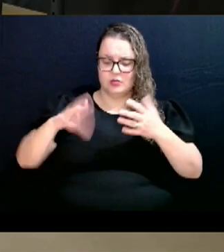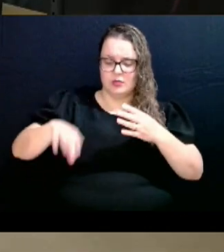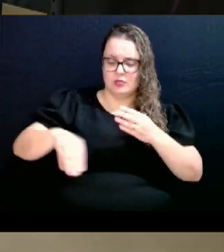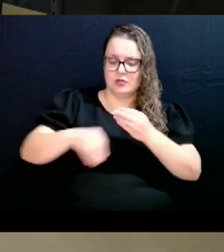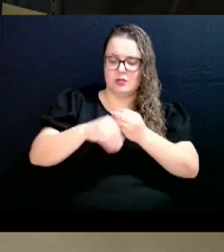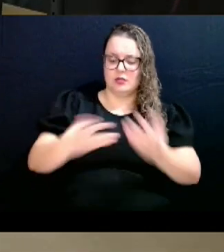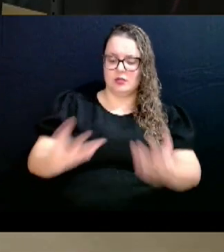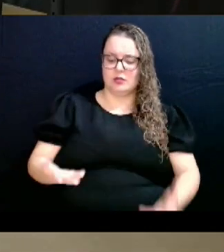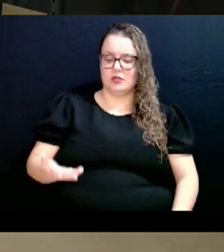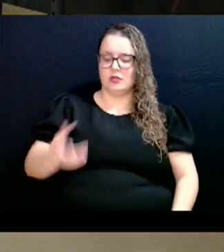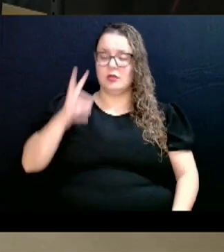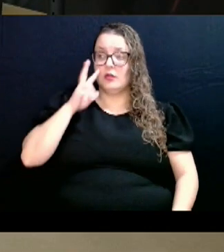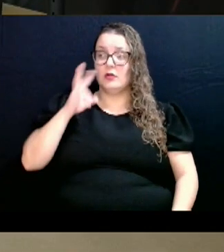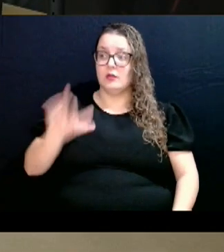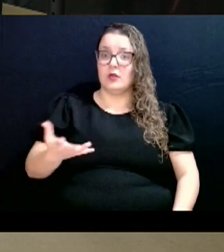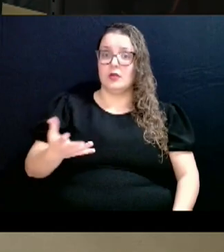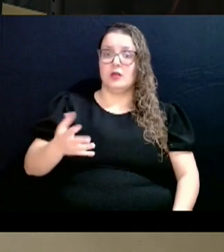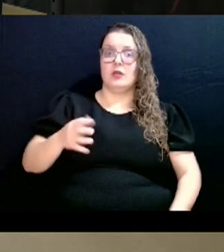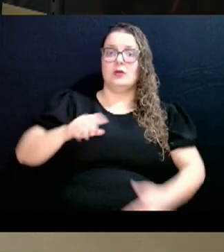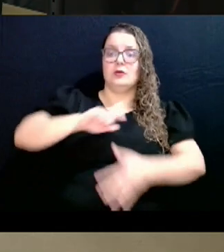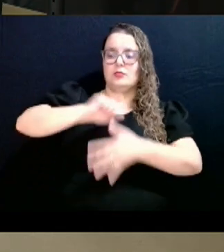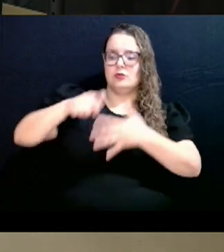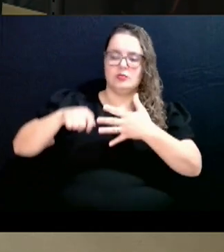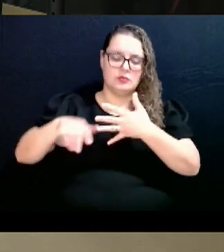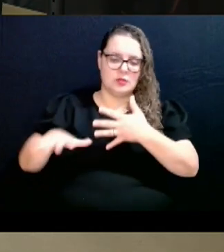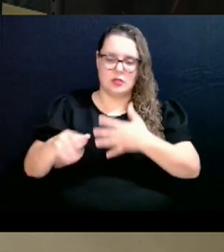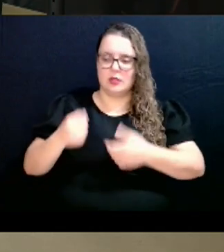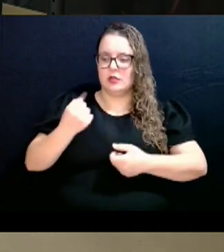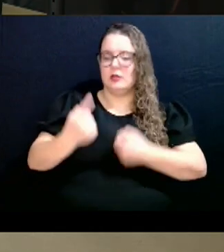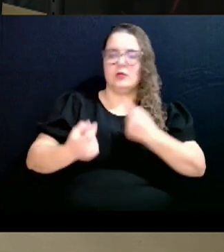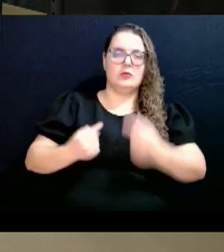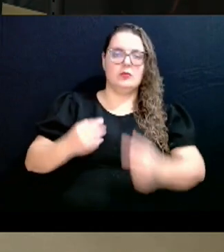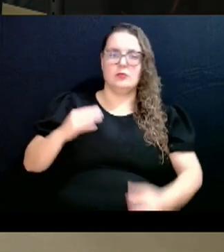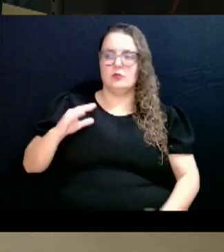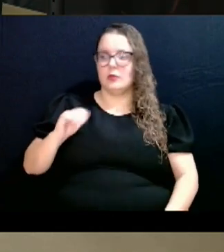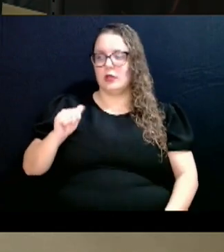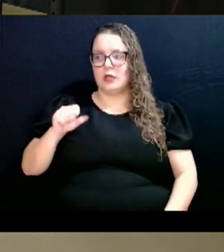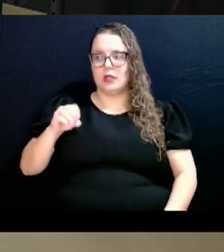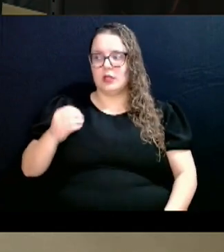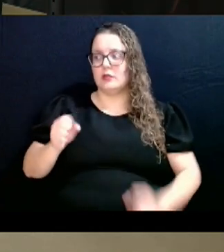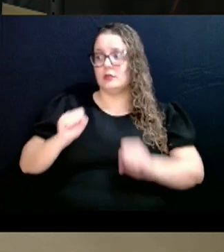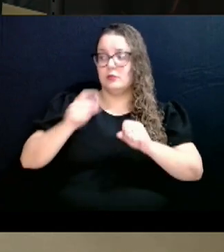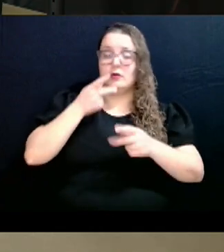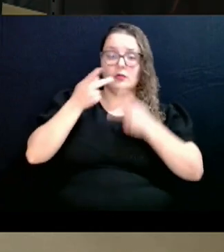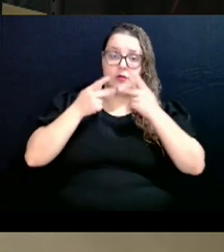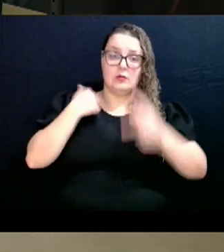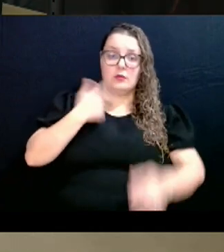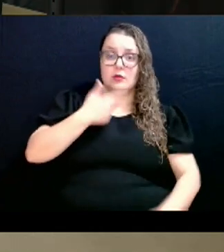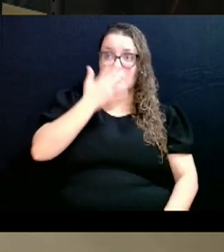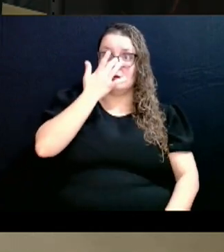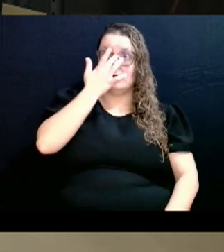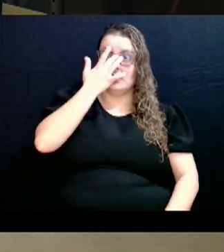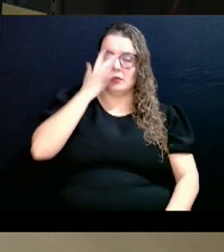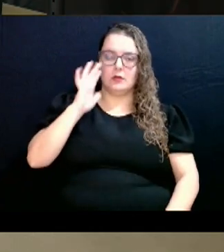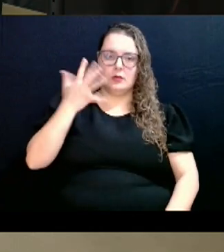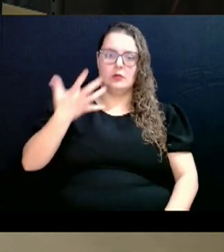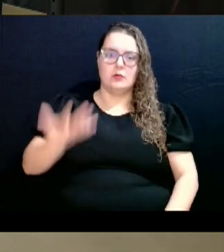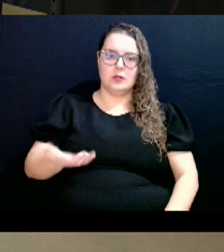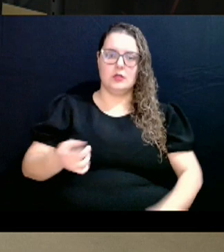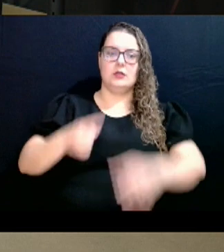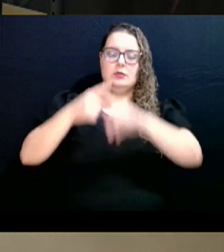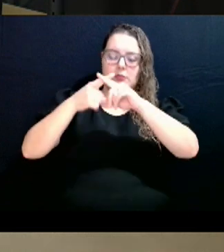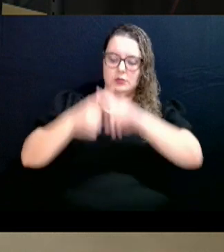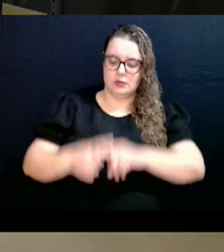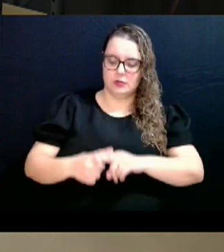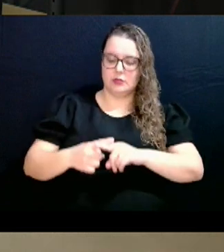sobre jurisprudência, sobre se tem algum caso que você pode citar para a gente que aconteceu dessa disputa, dessa guarda